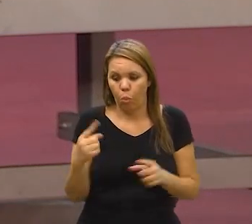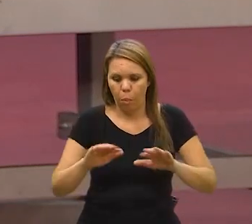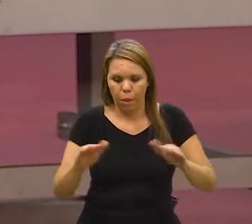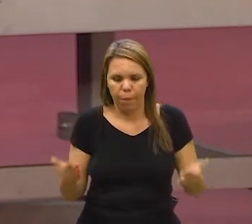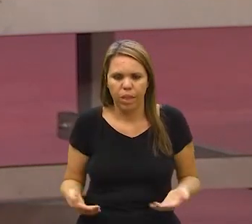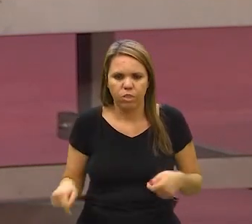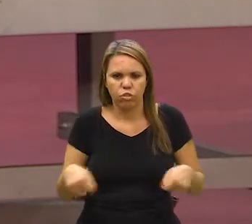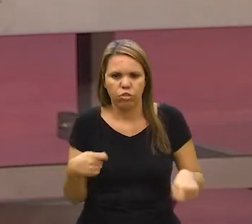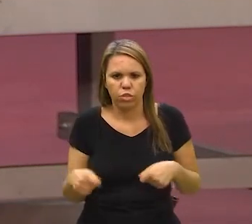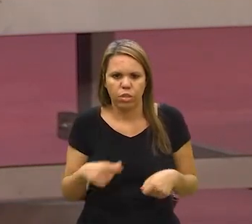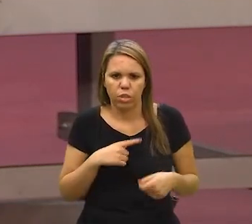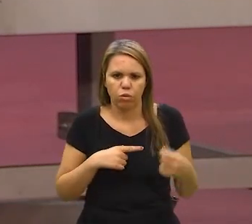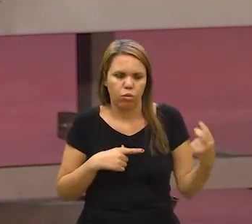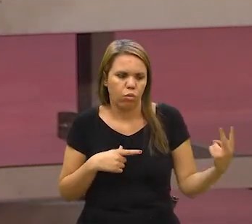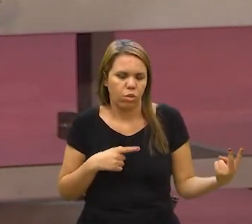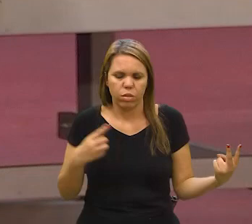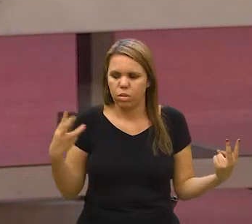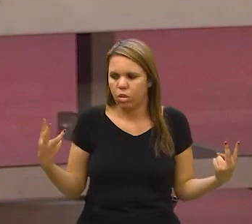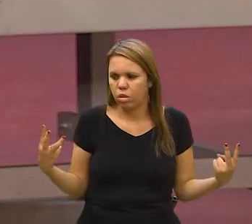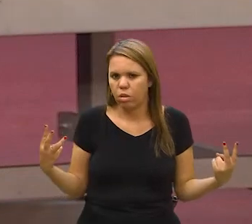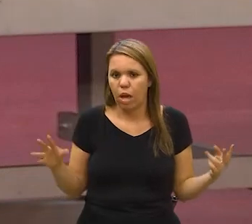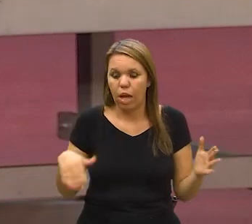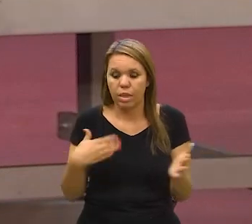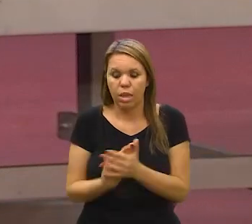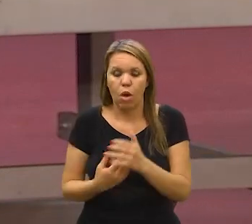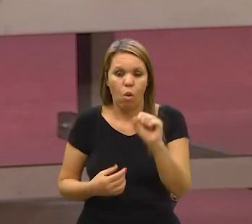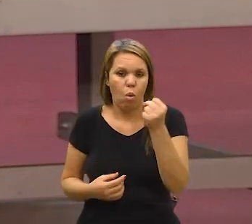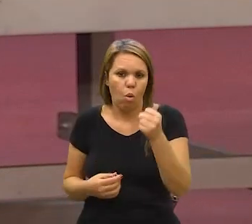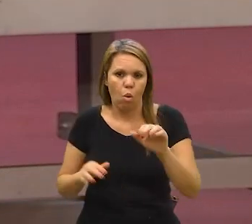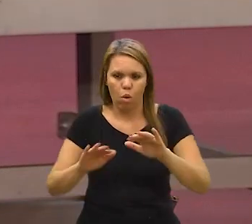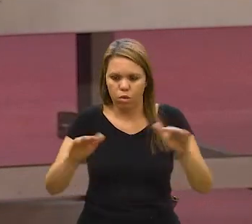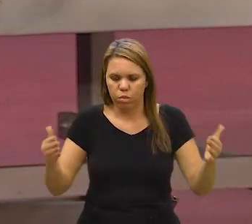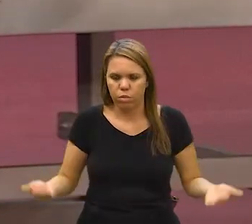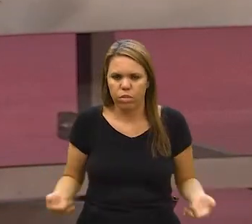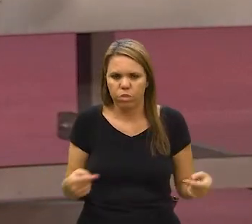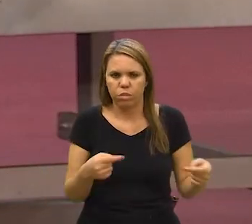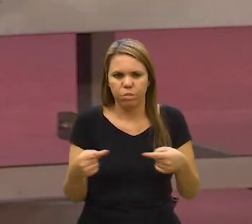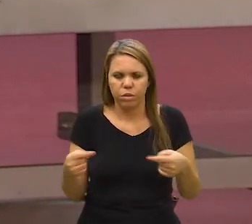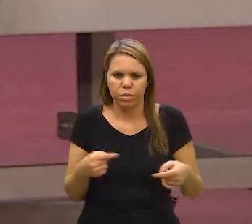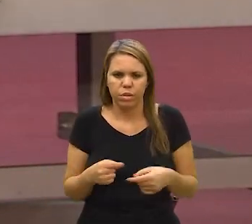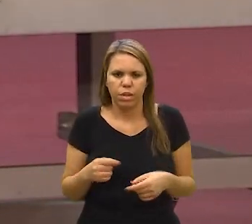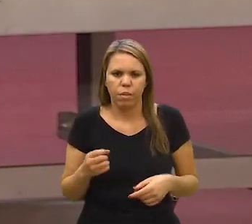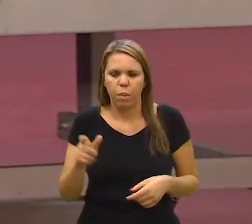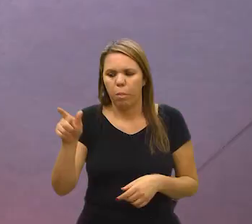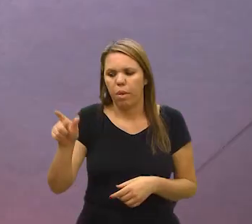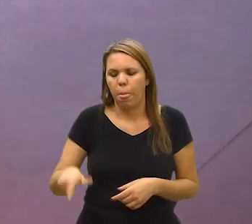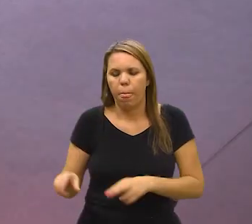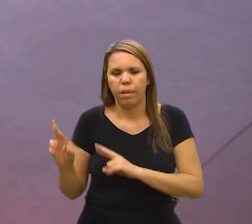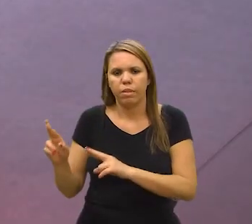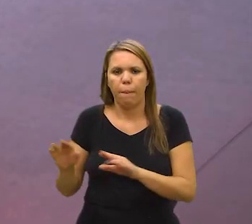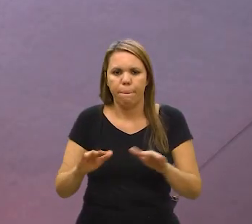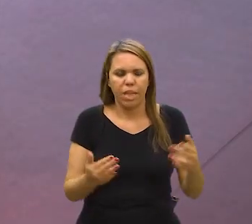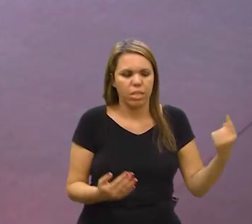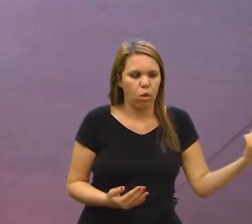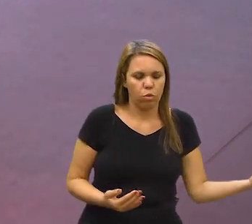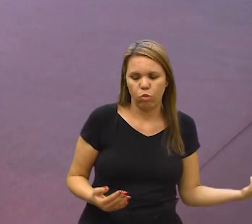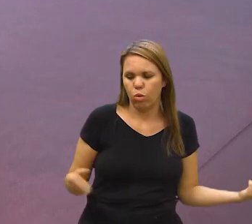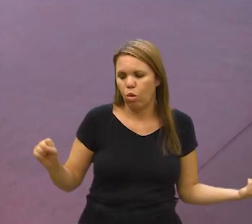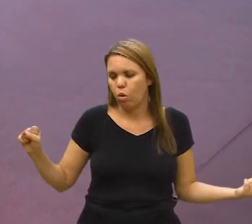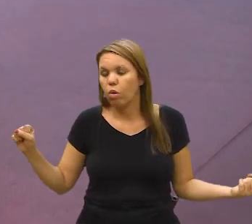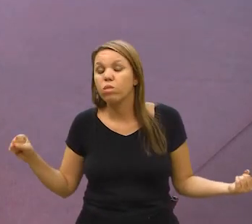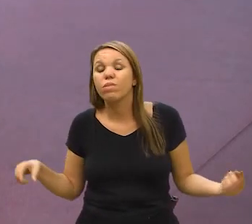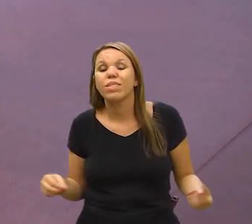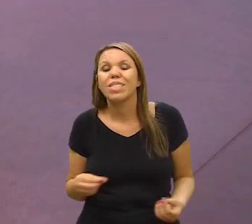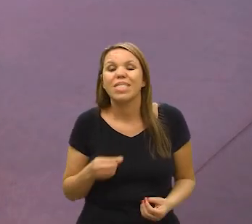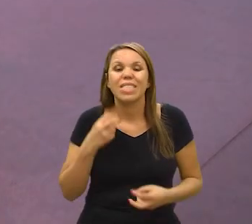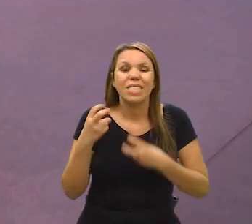jogando, geralmente no campeonato tem no mínimo 2, 3, 4, até 8 mesas jogando em competições grandes. Então vai ter alguém torcendo para mesa 1, para mesa 8